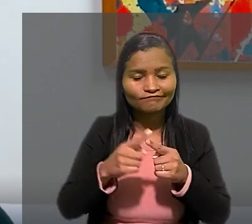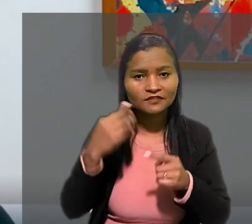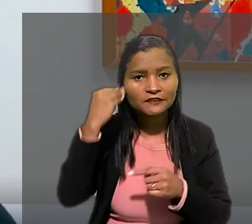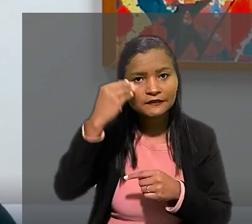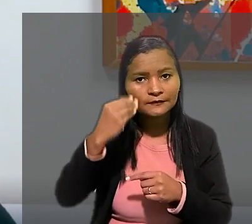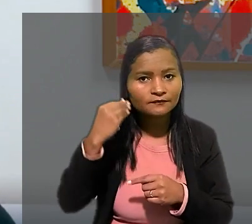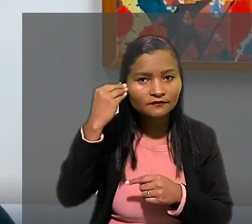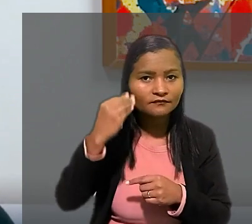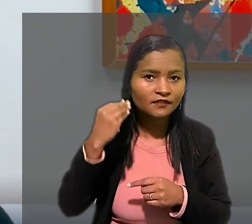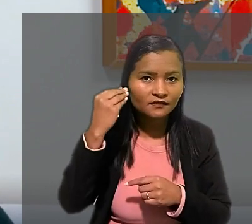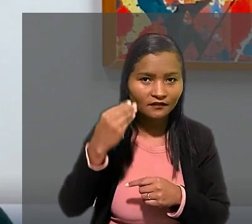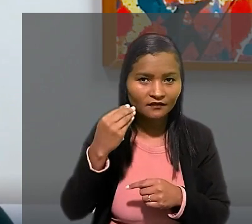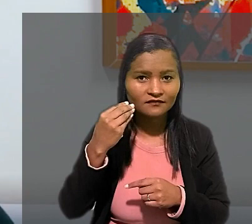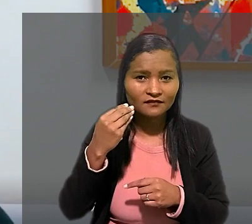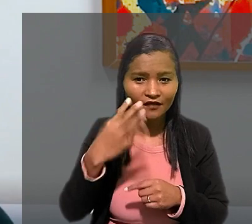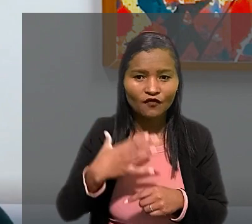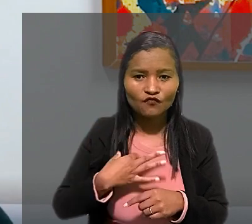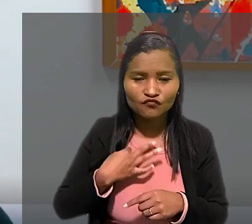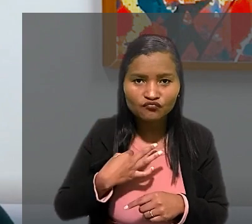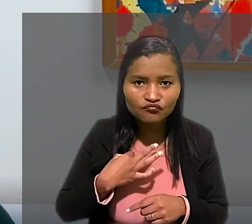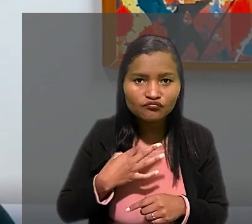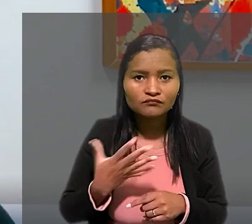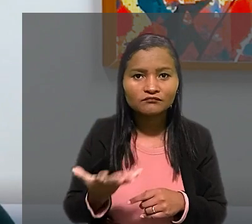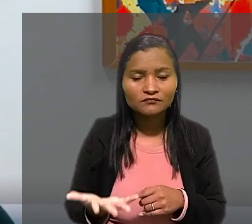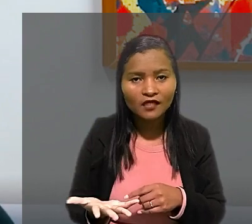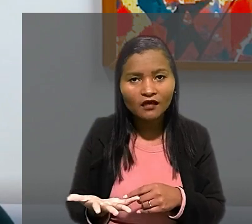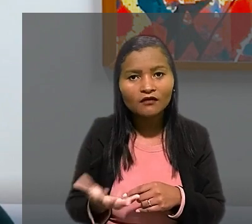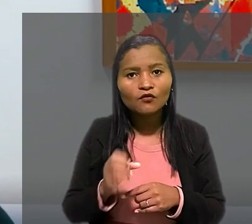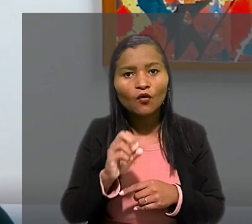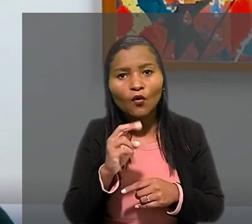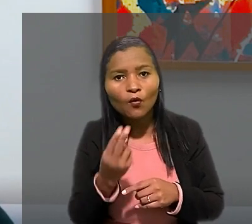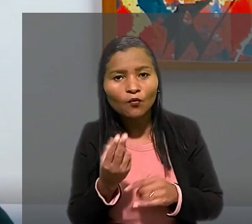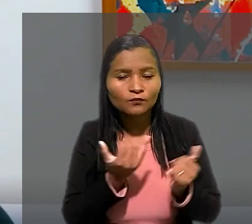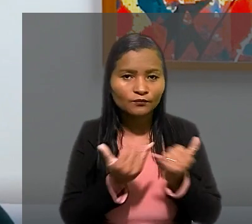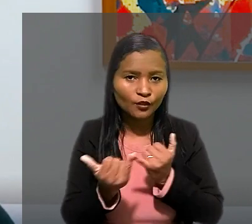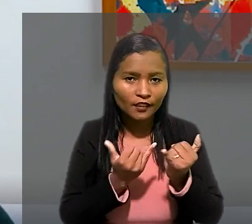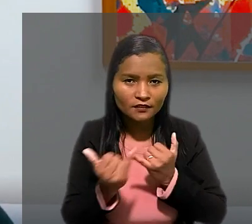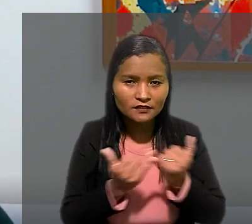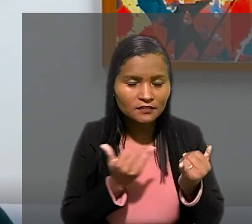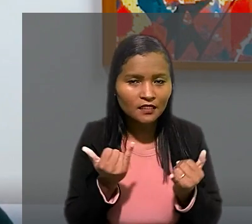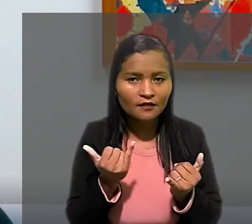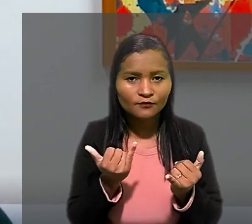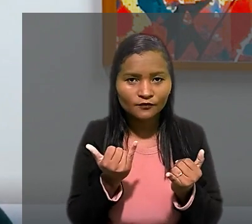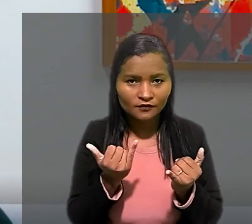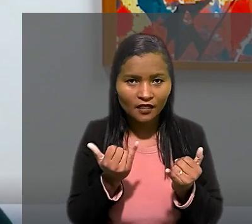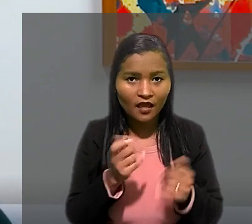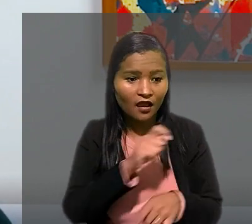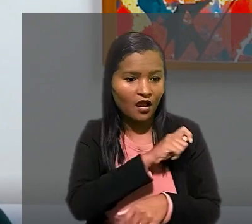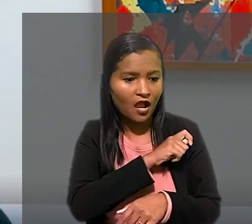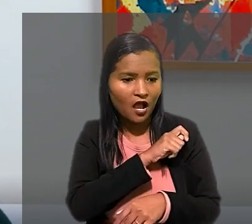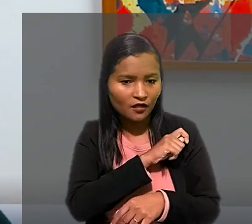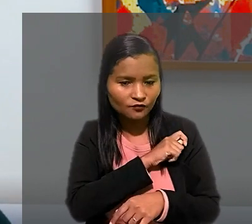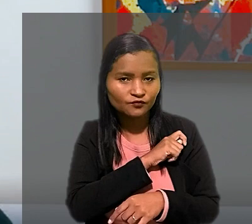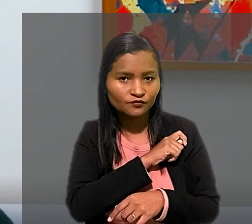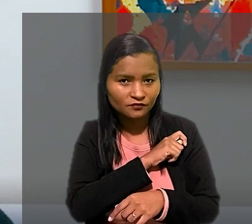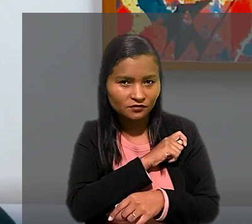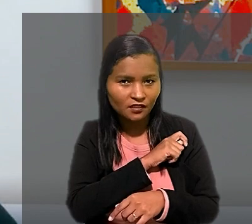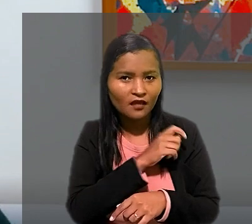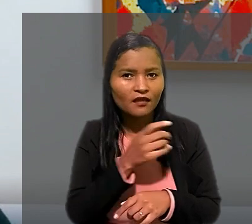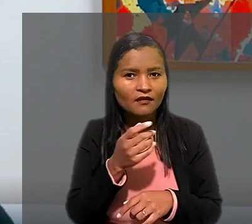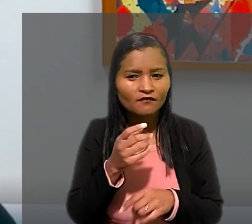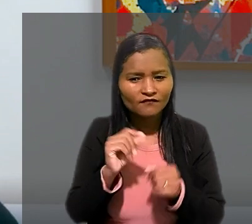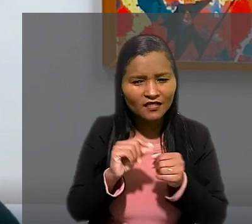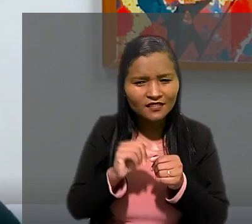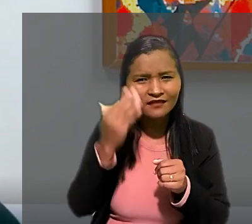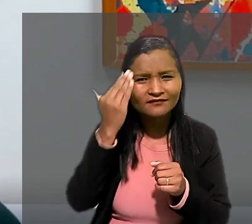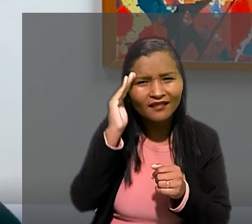experiência, de voluntariado, ou colocar, por exemplo, alunos para entender,